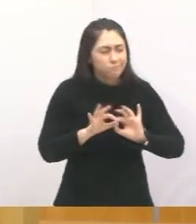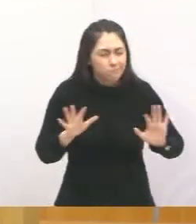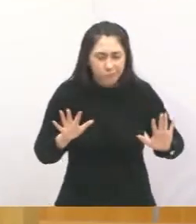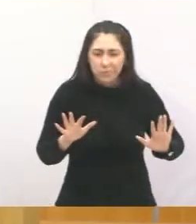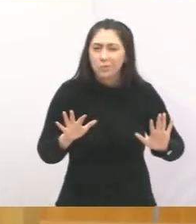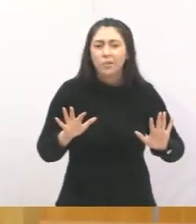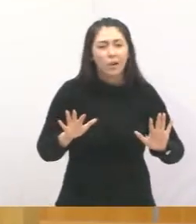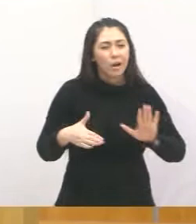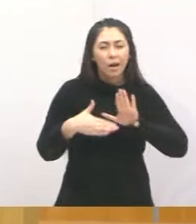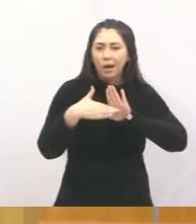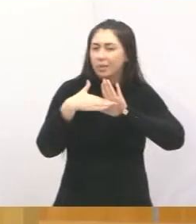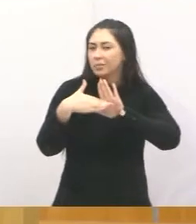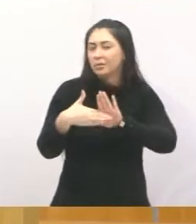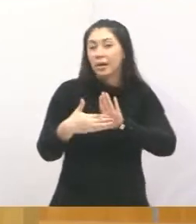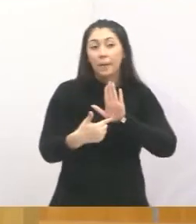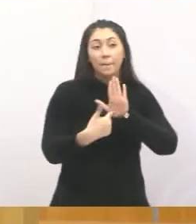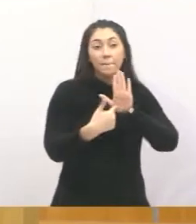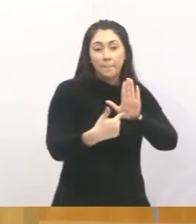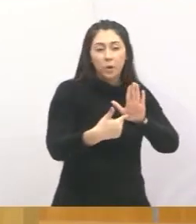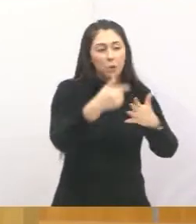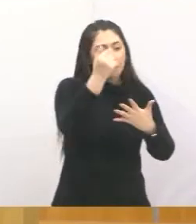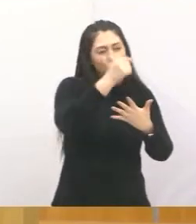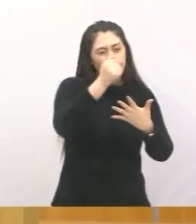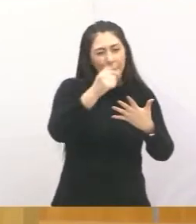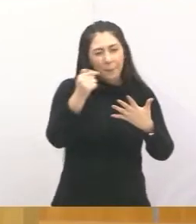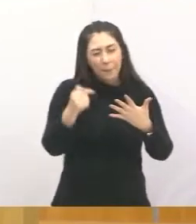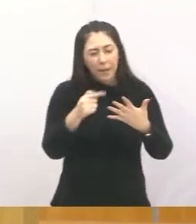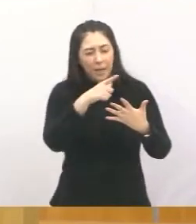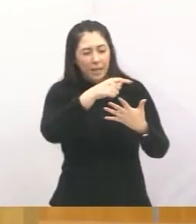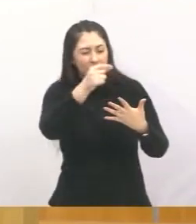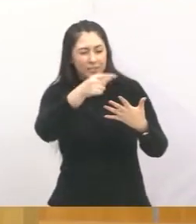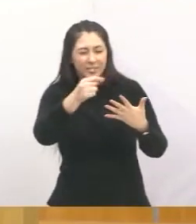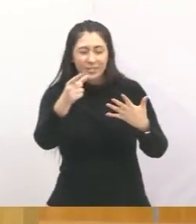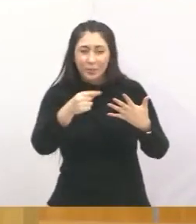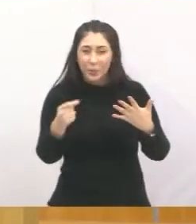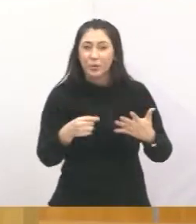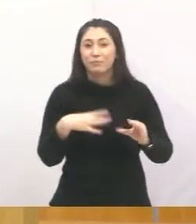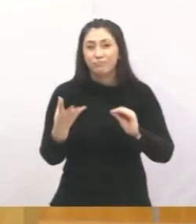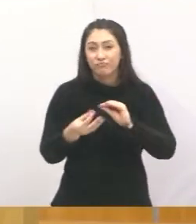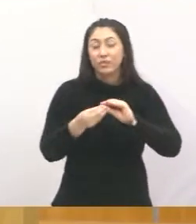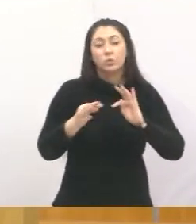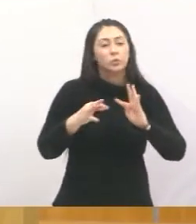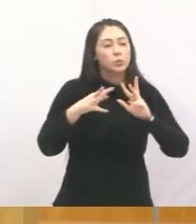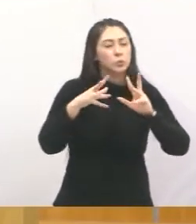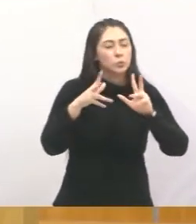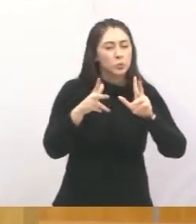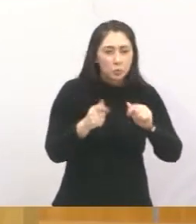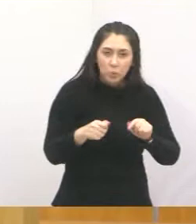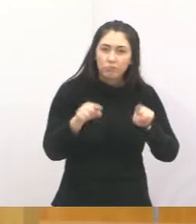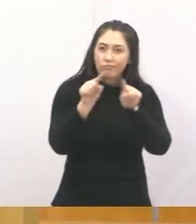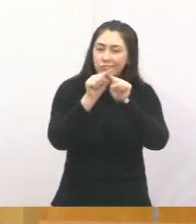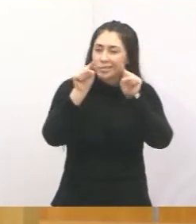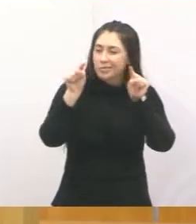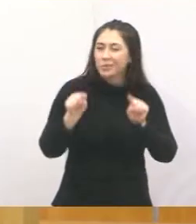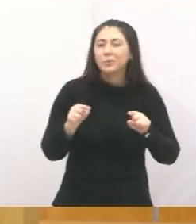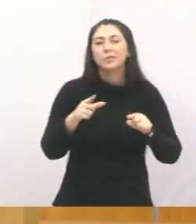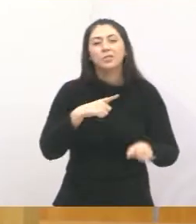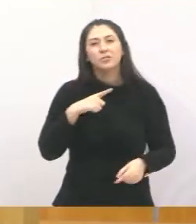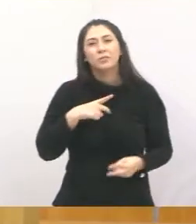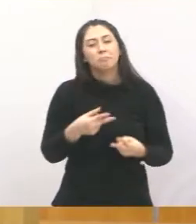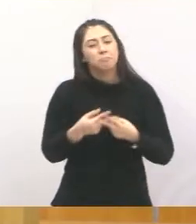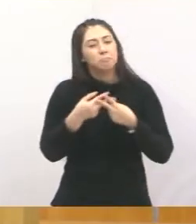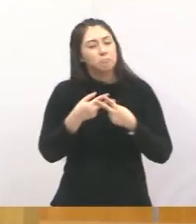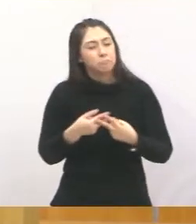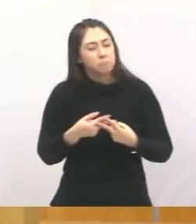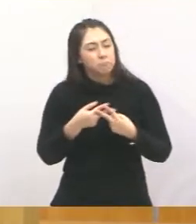ajudar, colocando alternativas de emendas, a todos os servidores públicos municipais pela paciência e pela compreensão